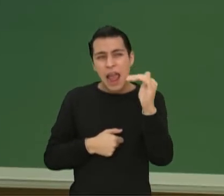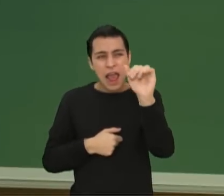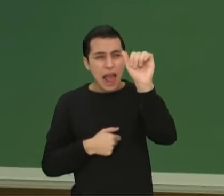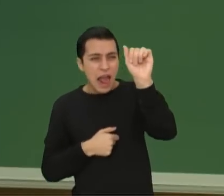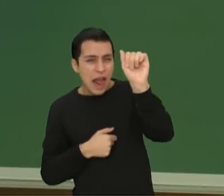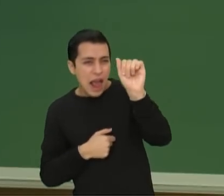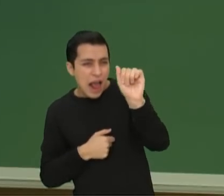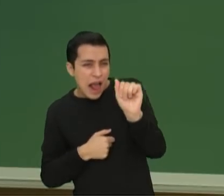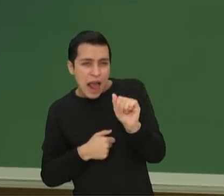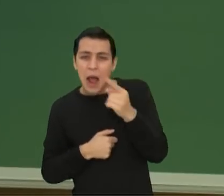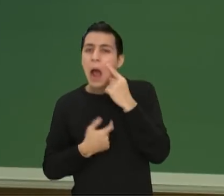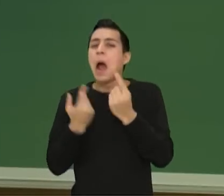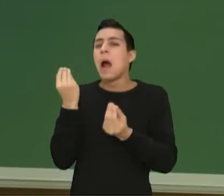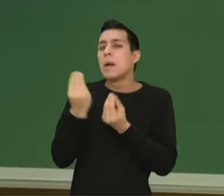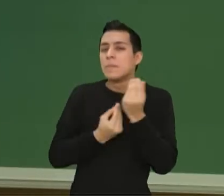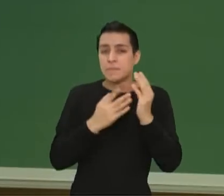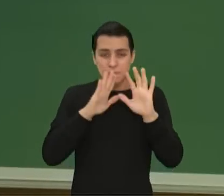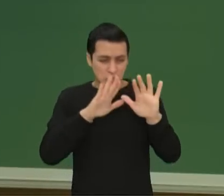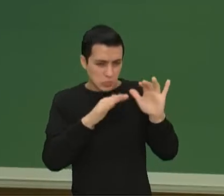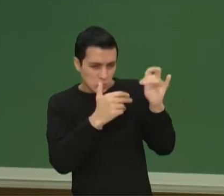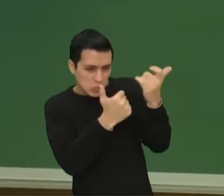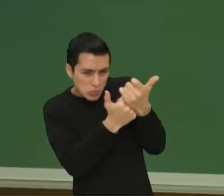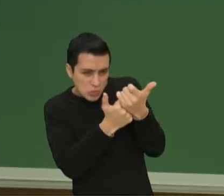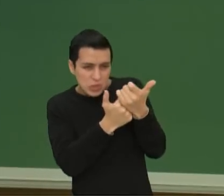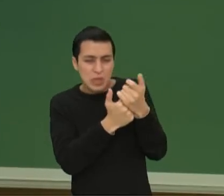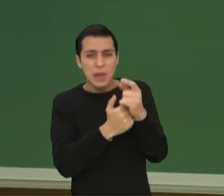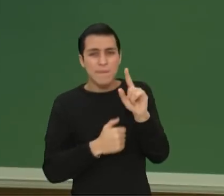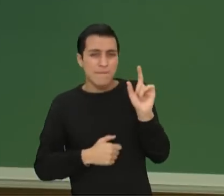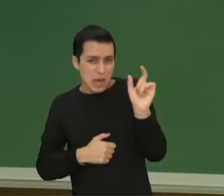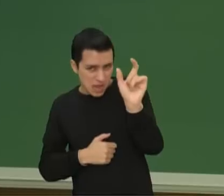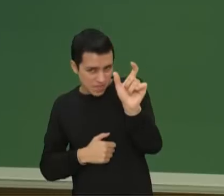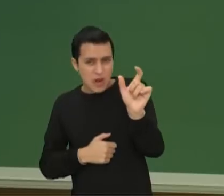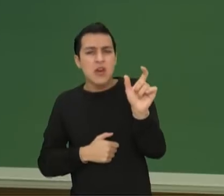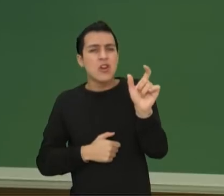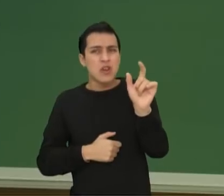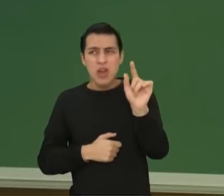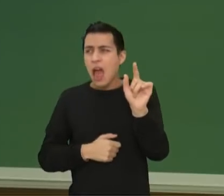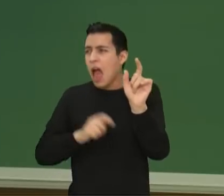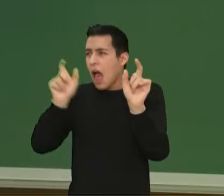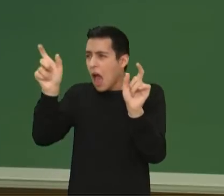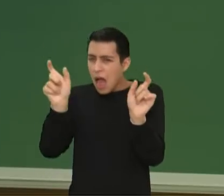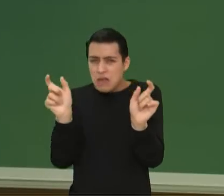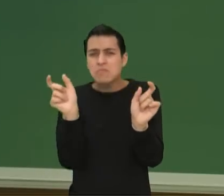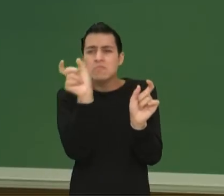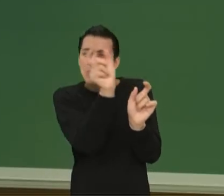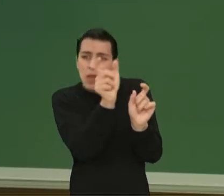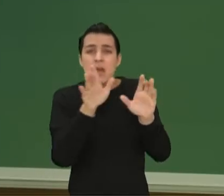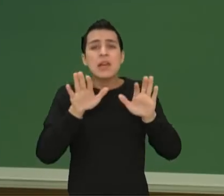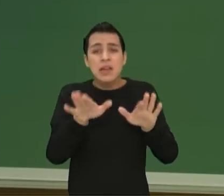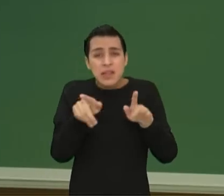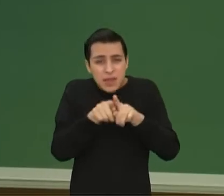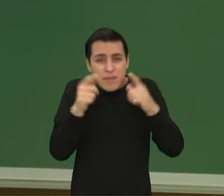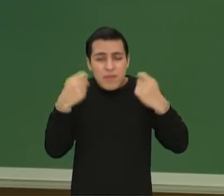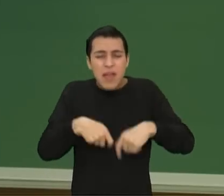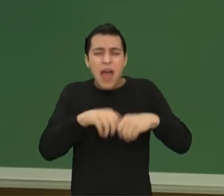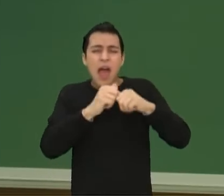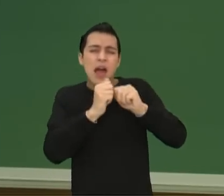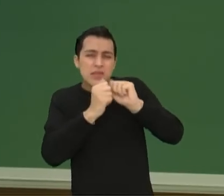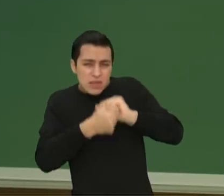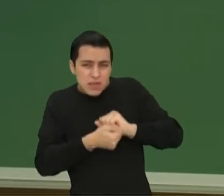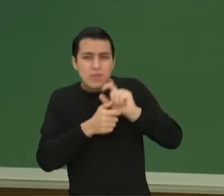Repare que, fora a substituição da palavra que estava entre parênteses, também foi necessária a